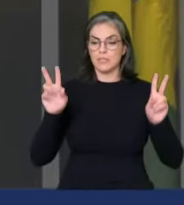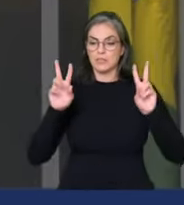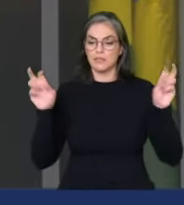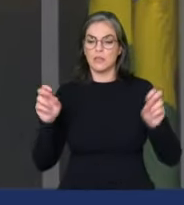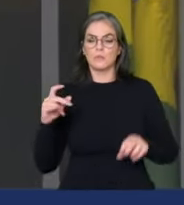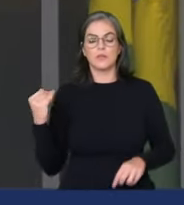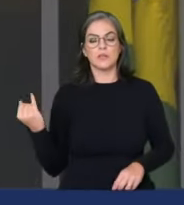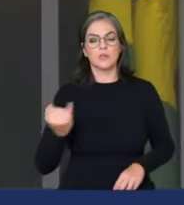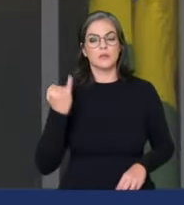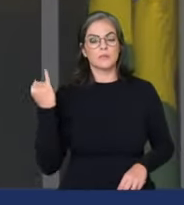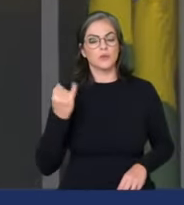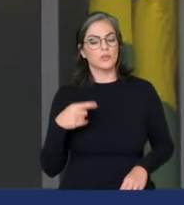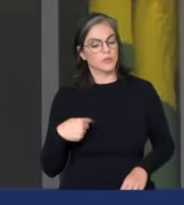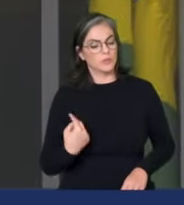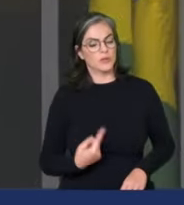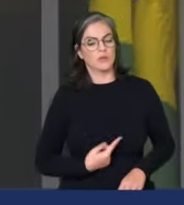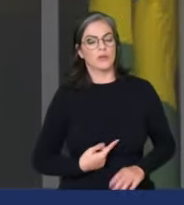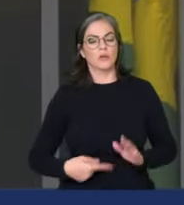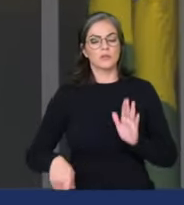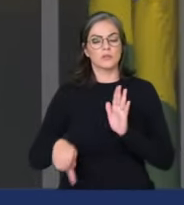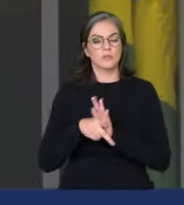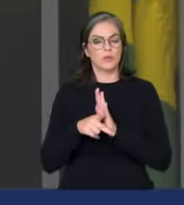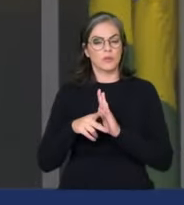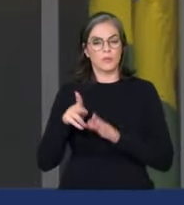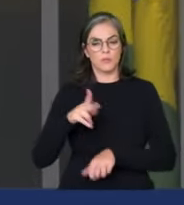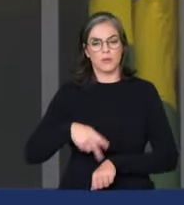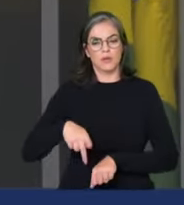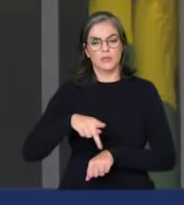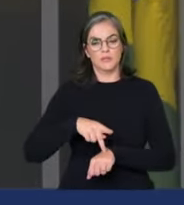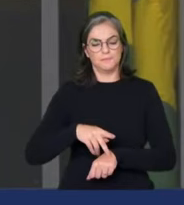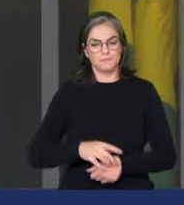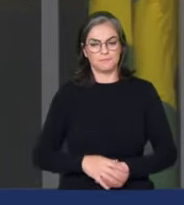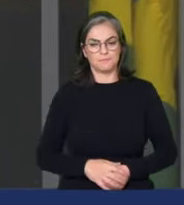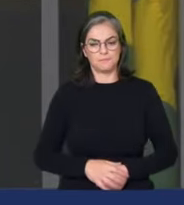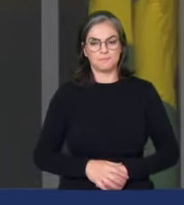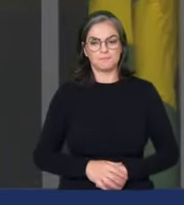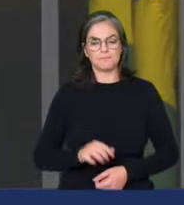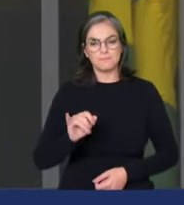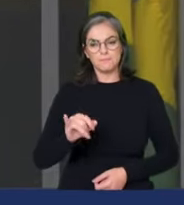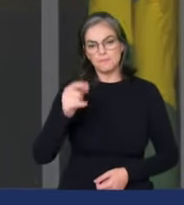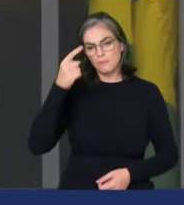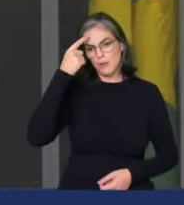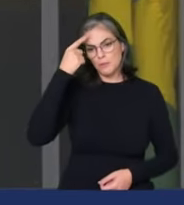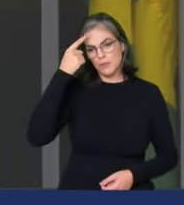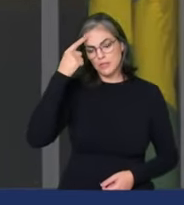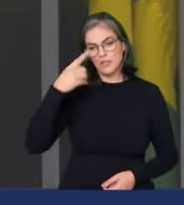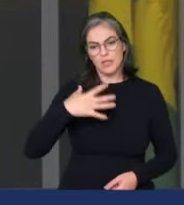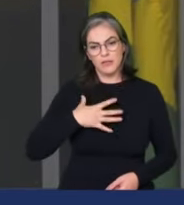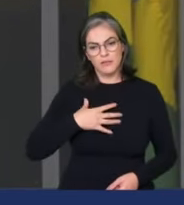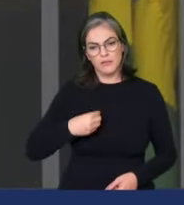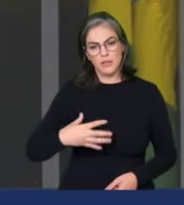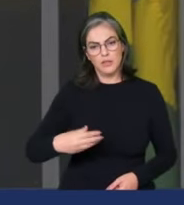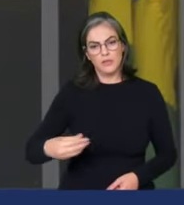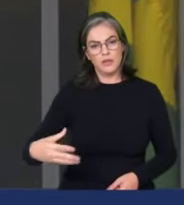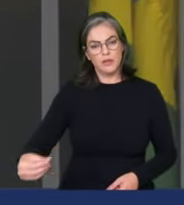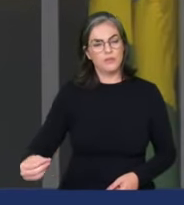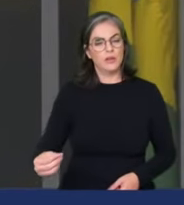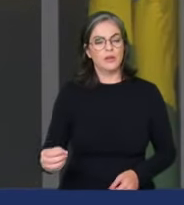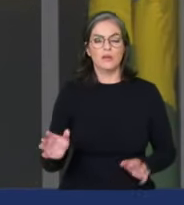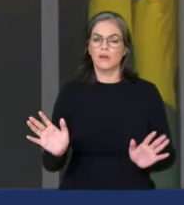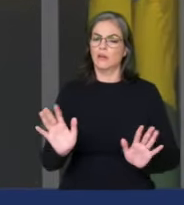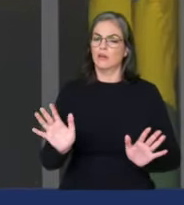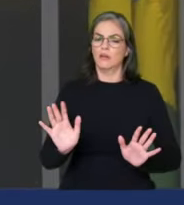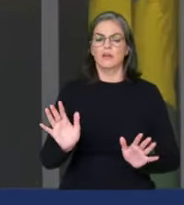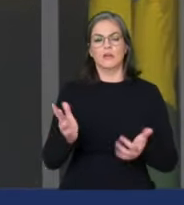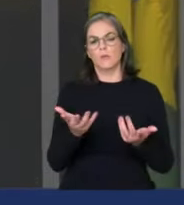nossas casas. Quem olhar o Brasil olhando para os filhos, não vai olhar o Brasil entregando a Petrobras. Quem